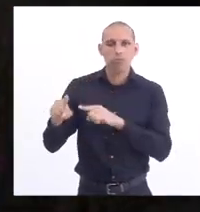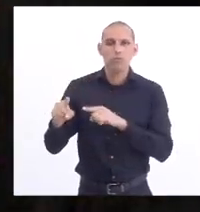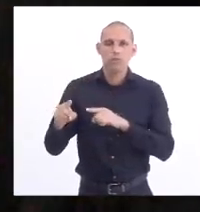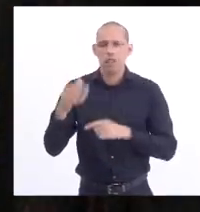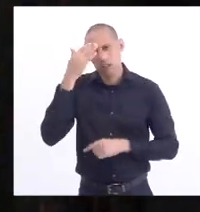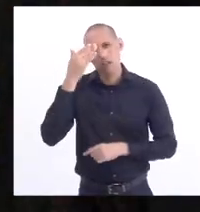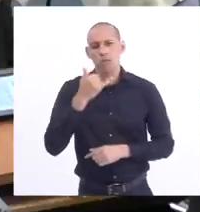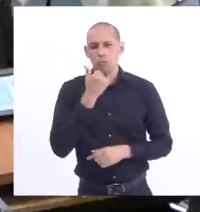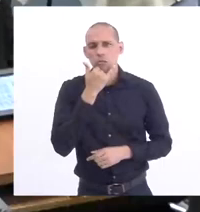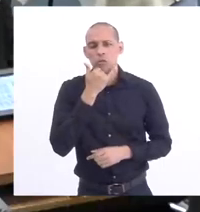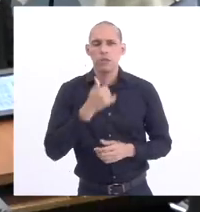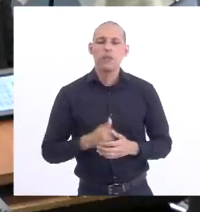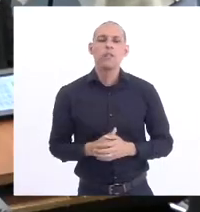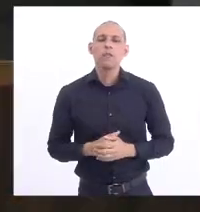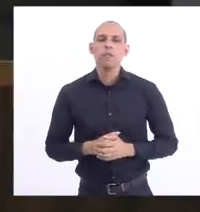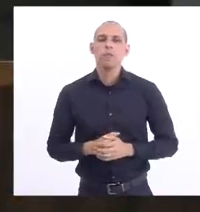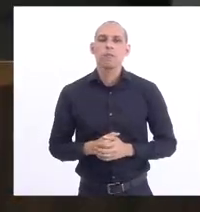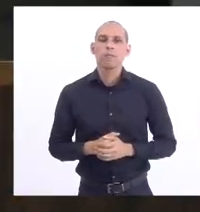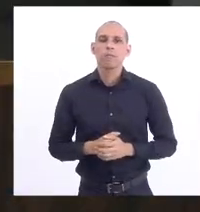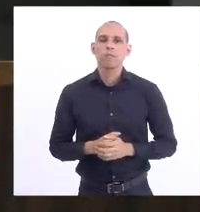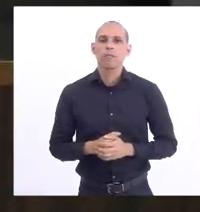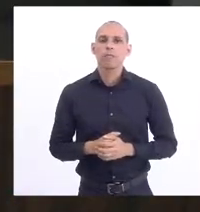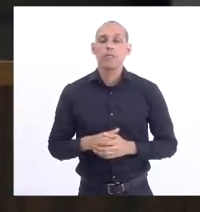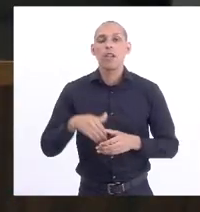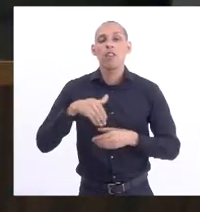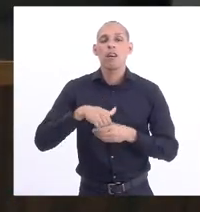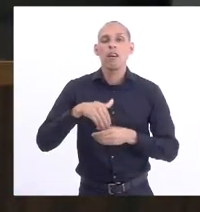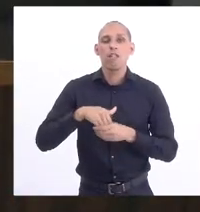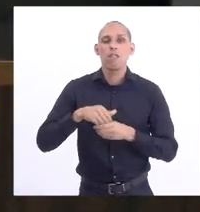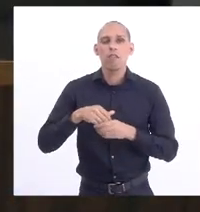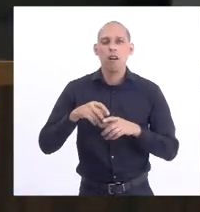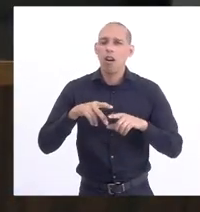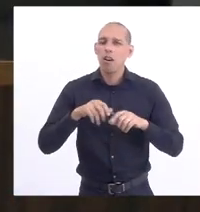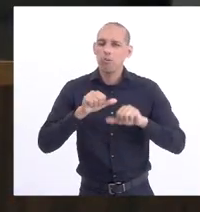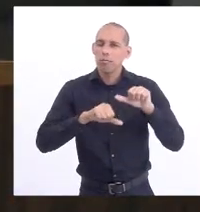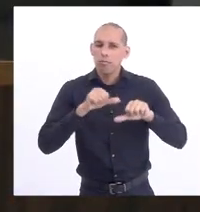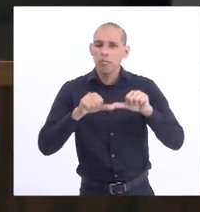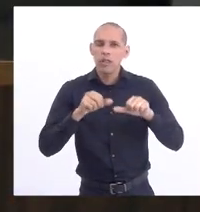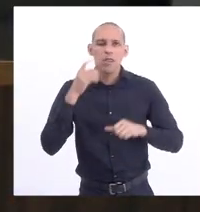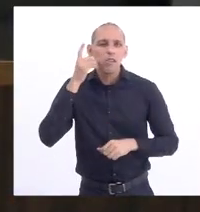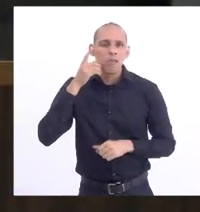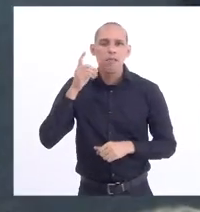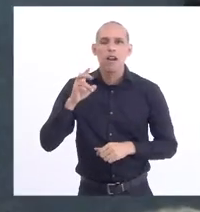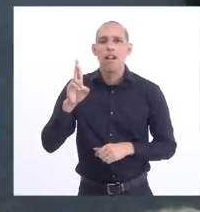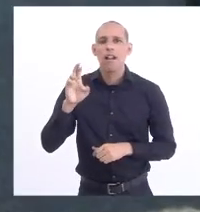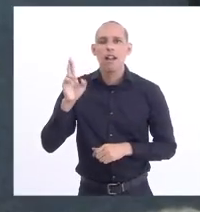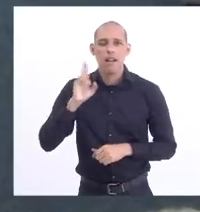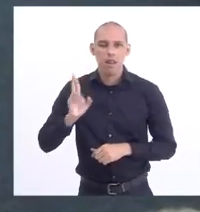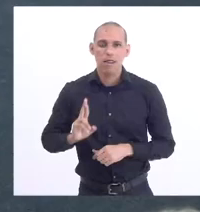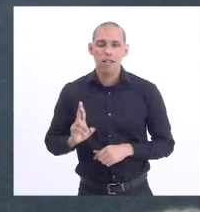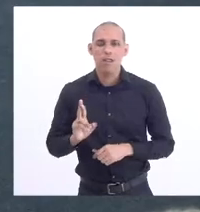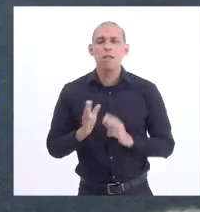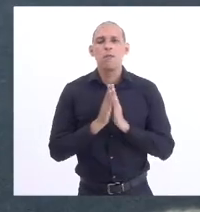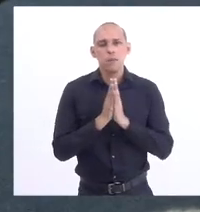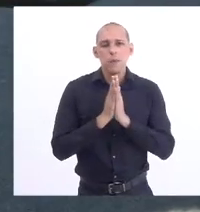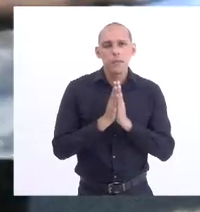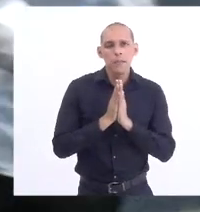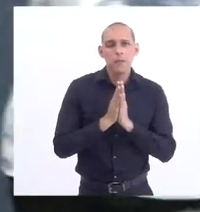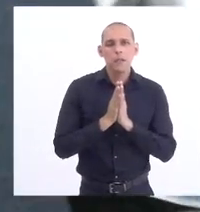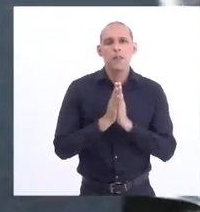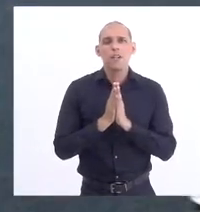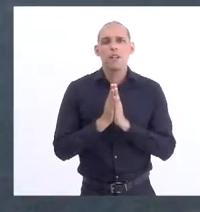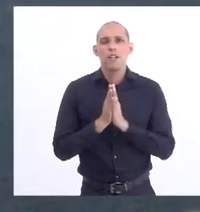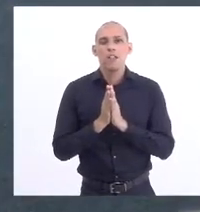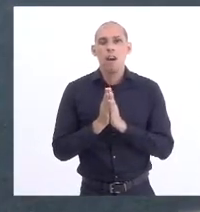desculpo. Para edificação de voto, deputada Renata Souza. Senhor presidente, por favor, consiga dar o